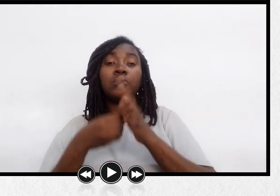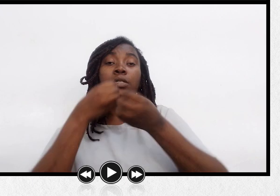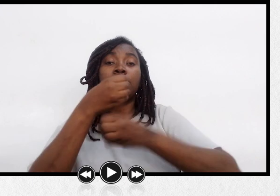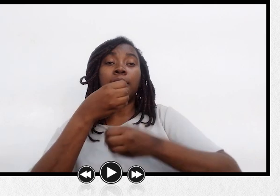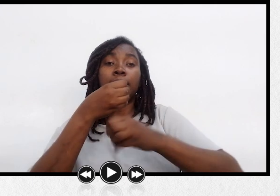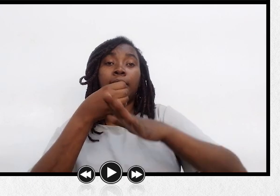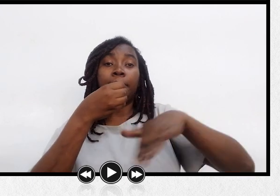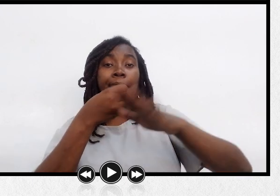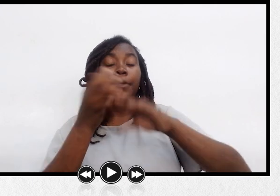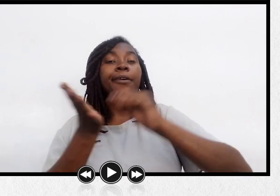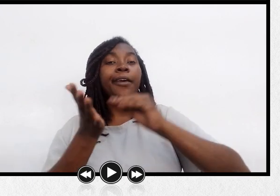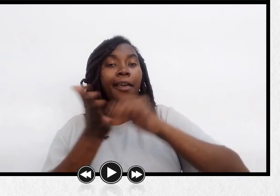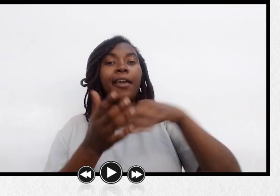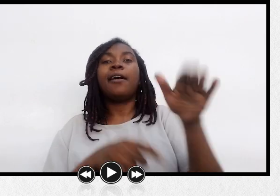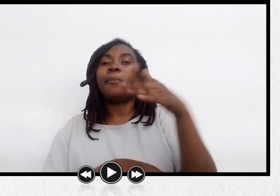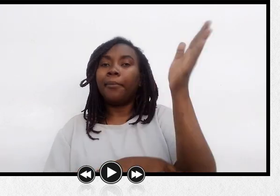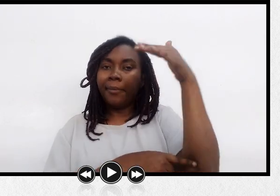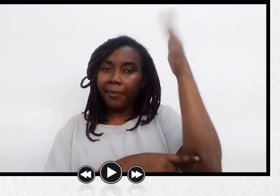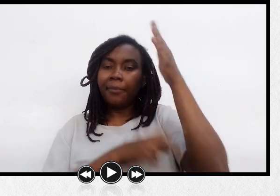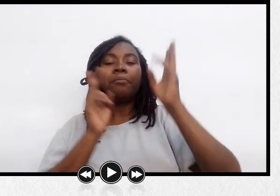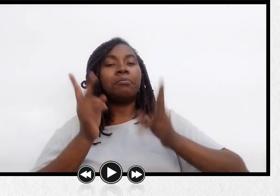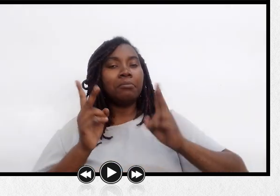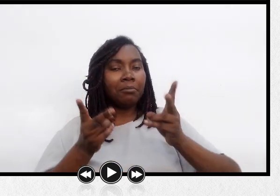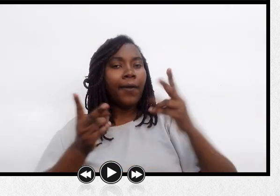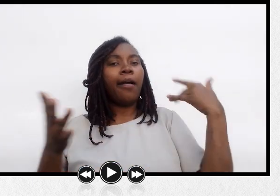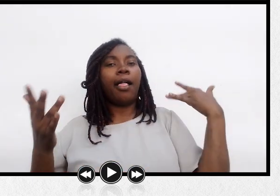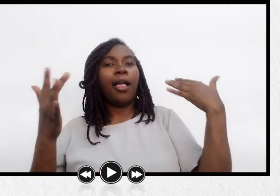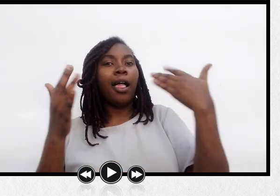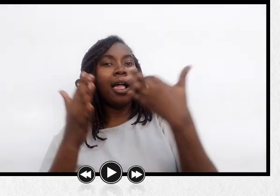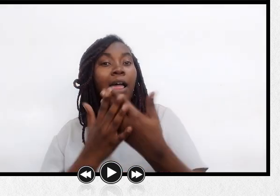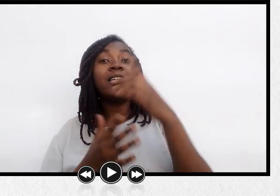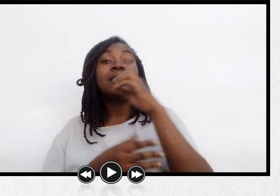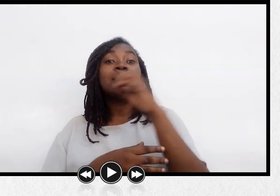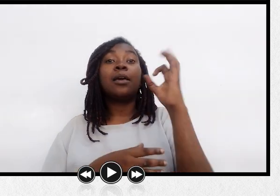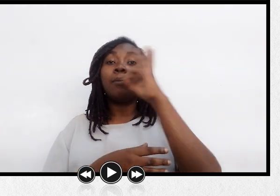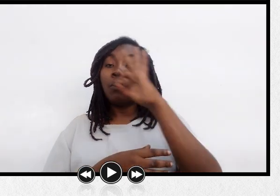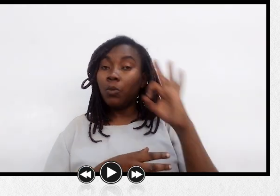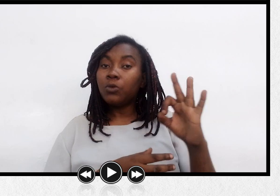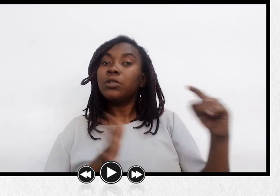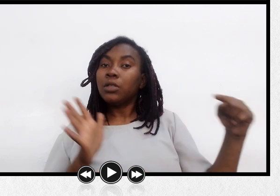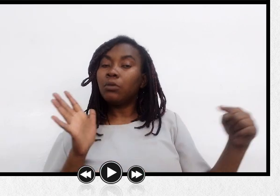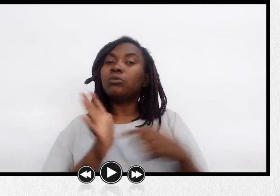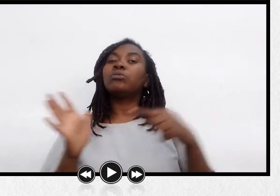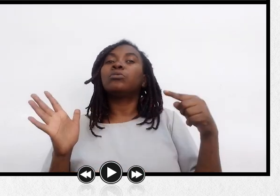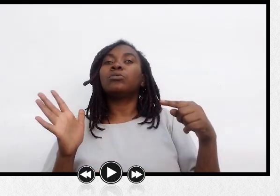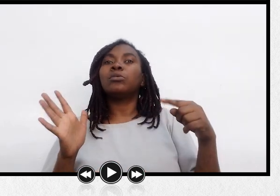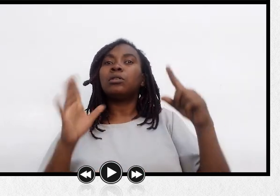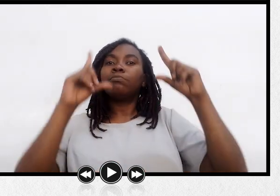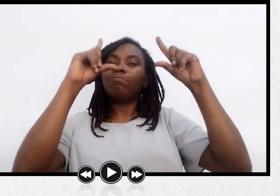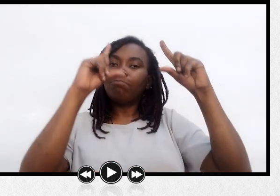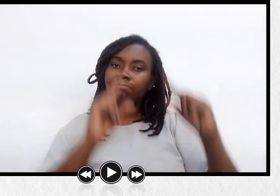saneamento ainda é a nossa bandeira. Alcançar o 100% de saneamento no